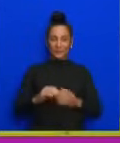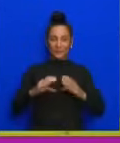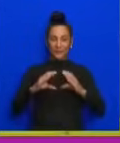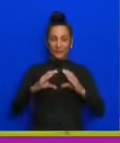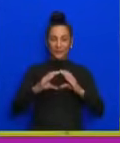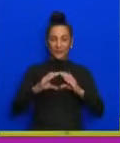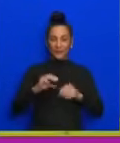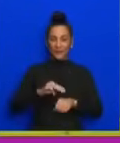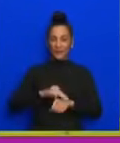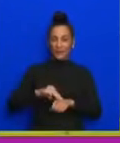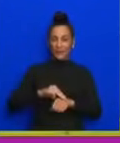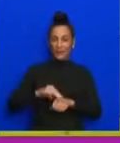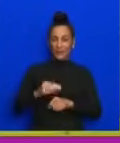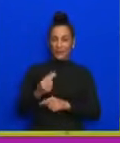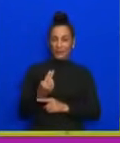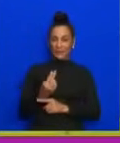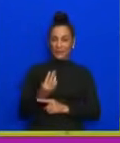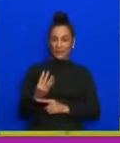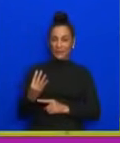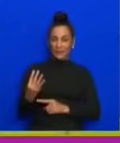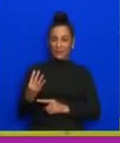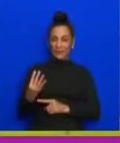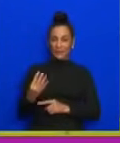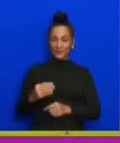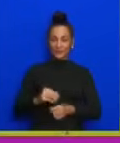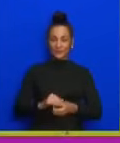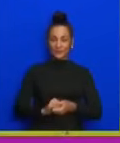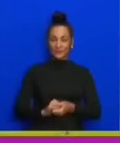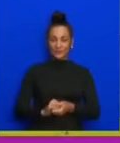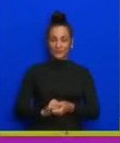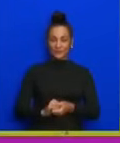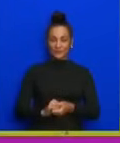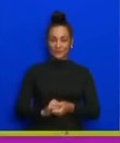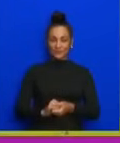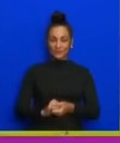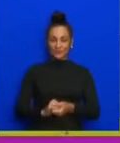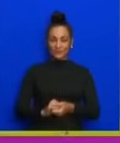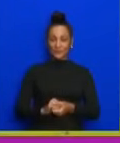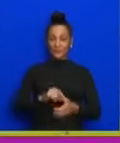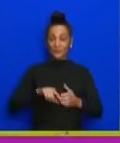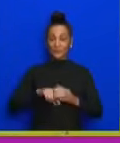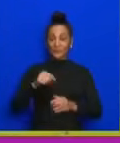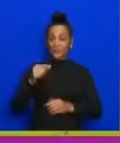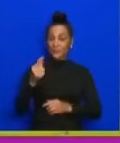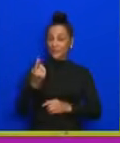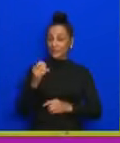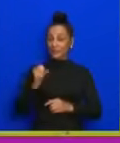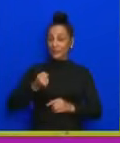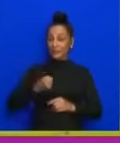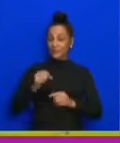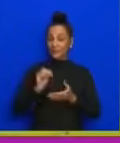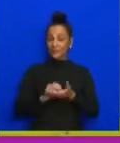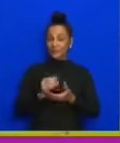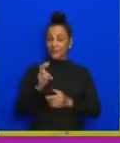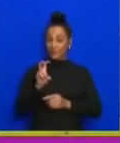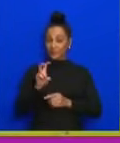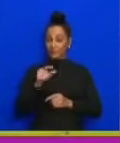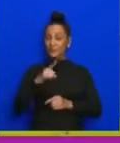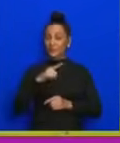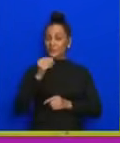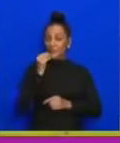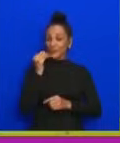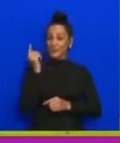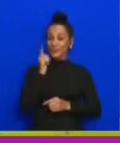Bola marrom, 24. Marrom, número 24. Foram sorteados 10 números, faltam 5. Você ainda